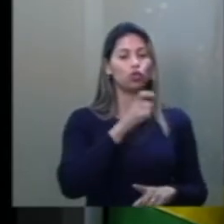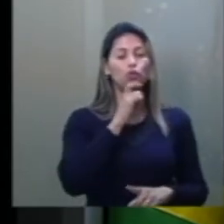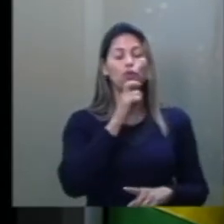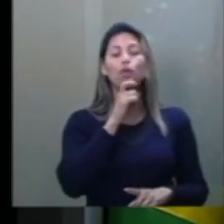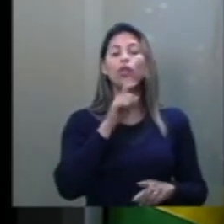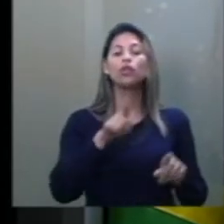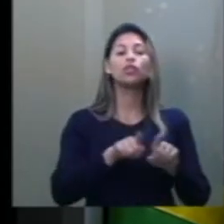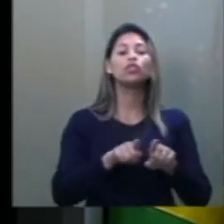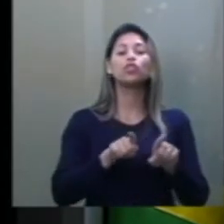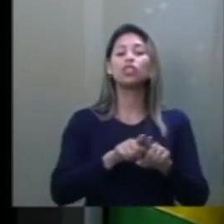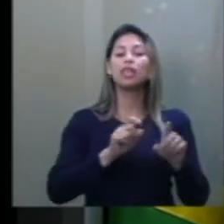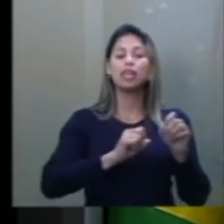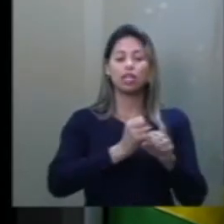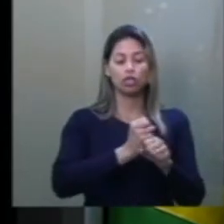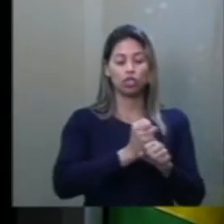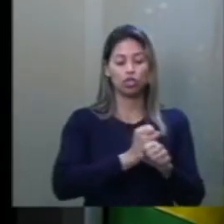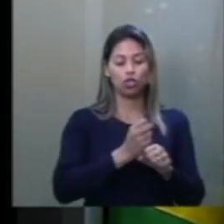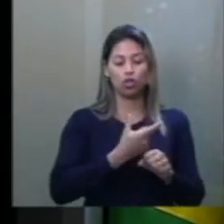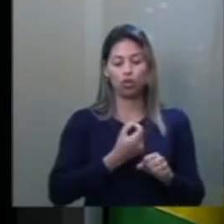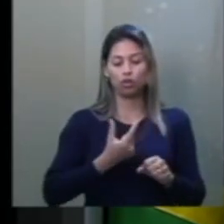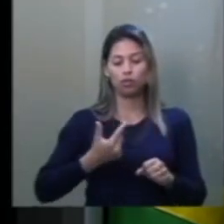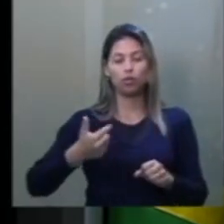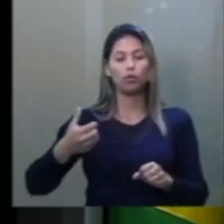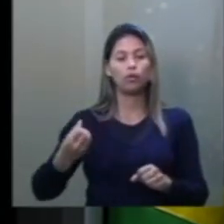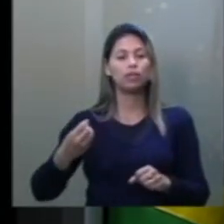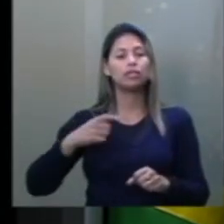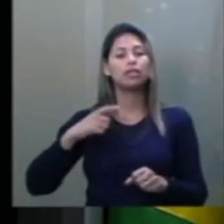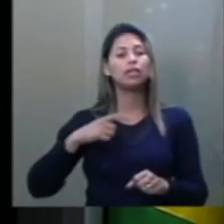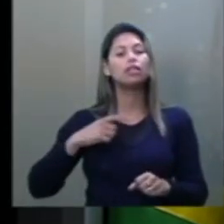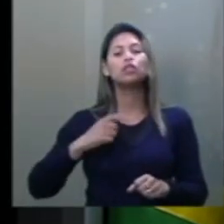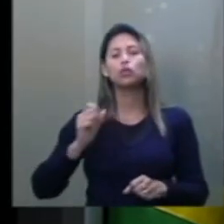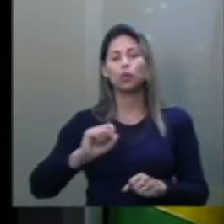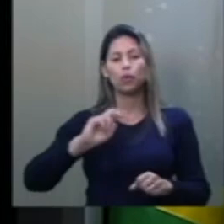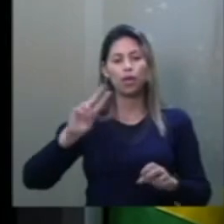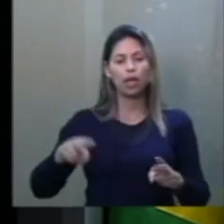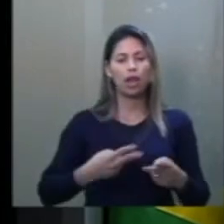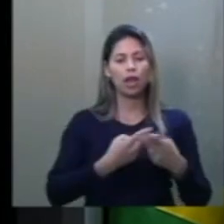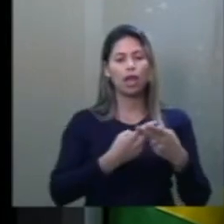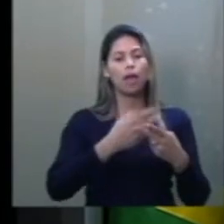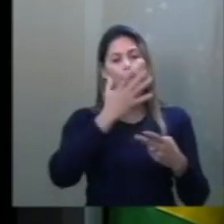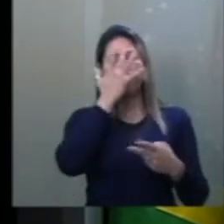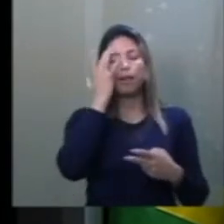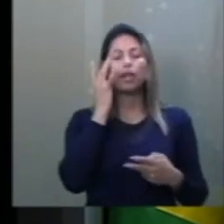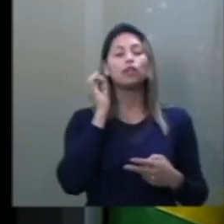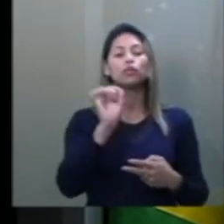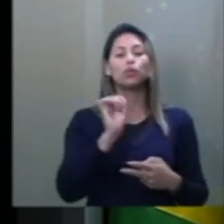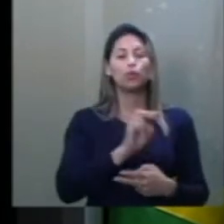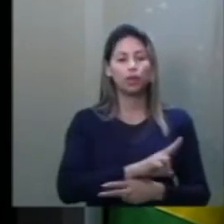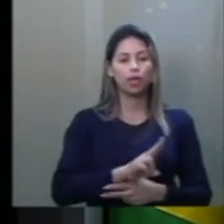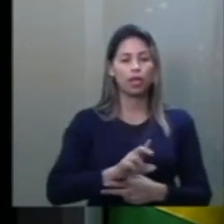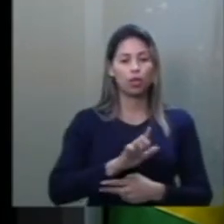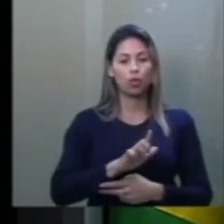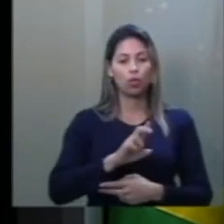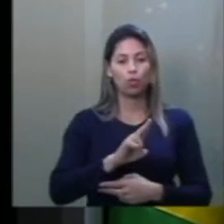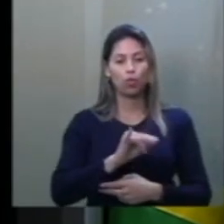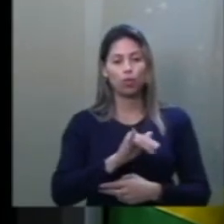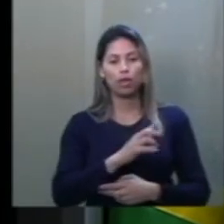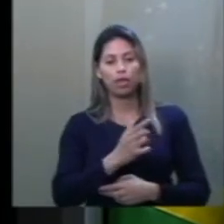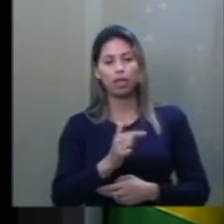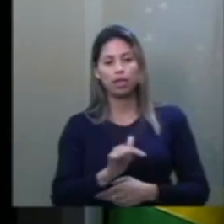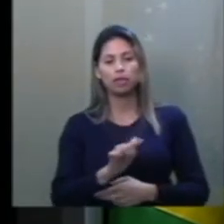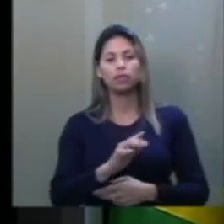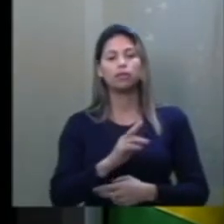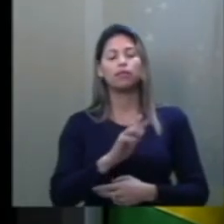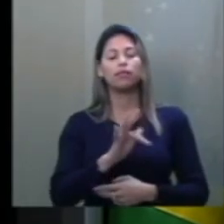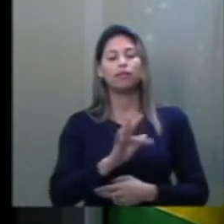como preso número 1 o narcotraficante internacionalmente conhecido Luiz Fernando da Costa,